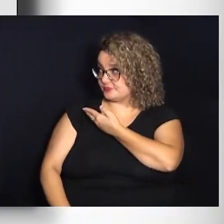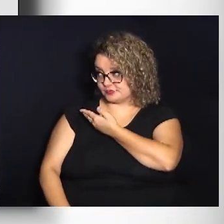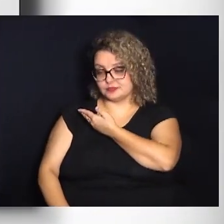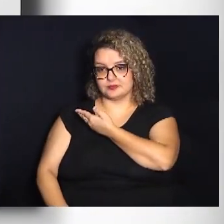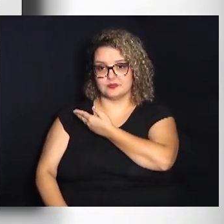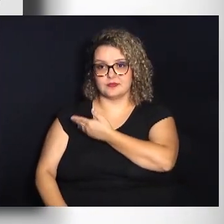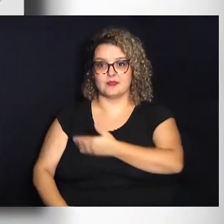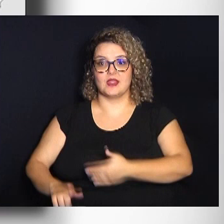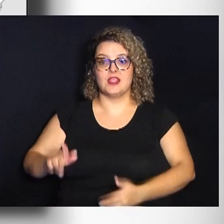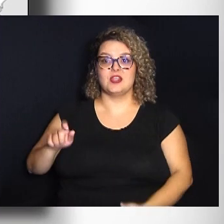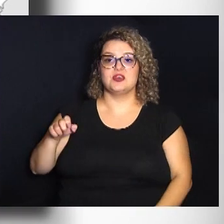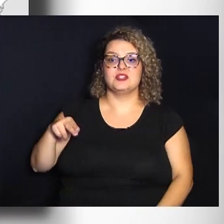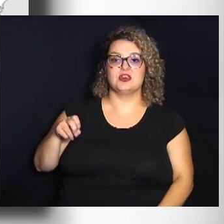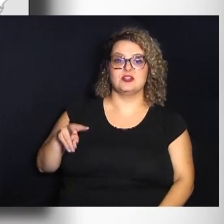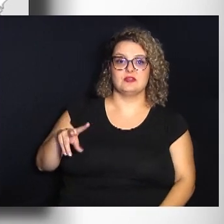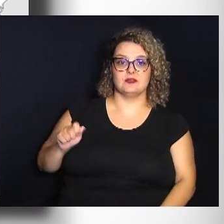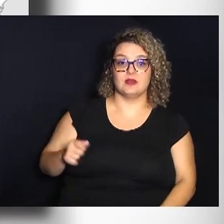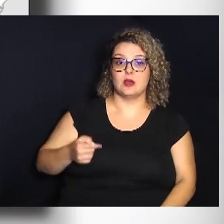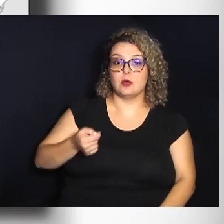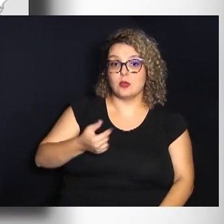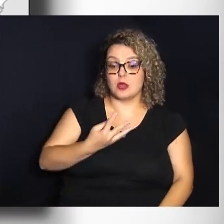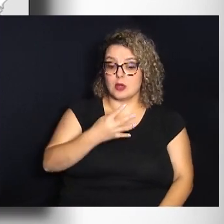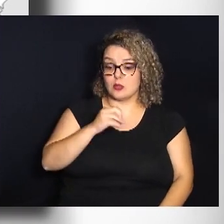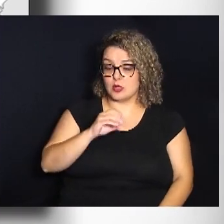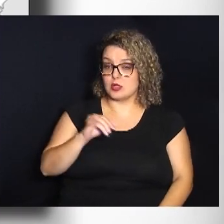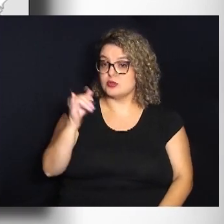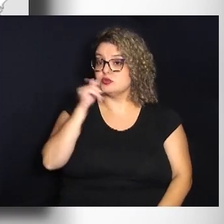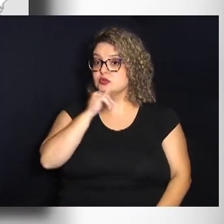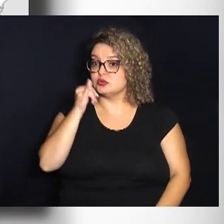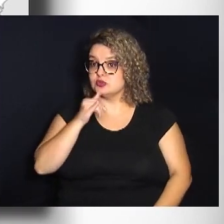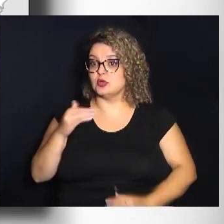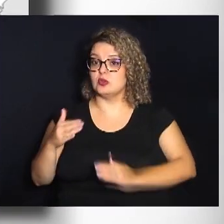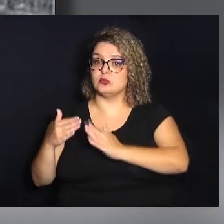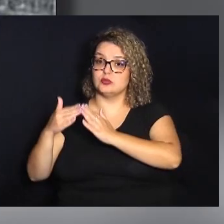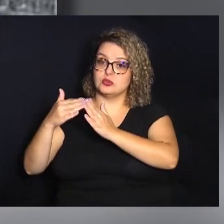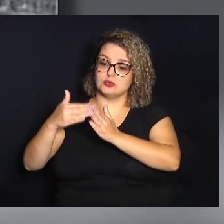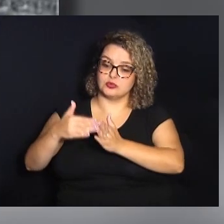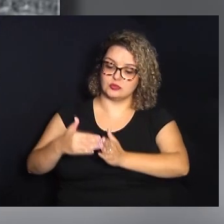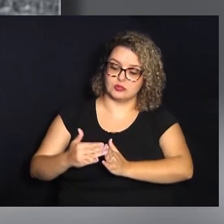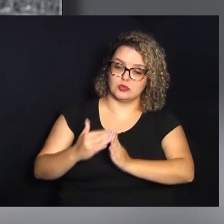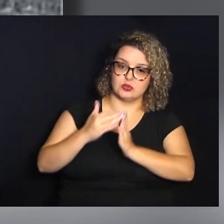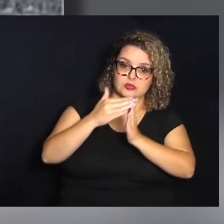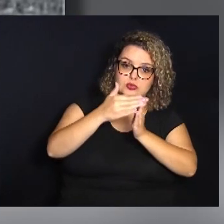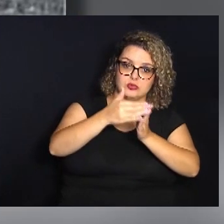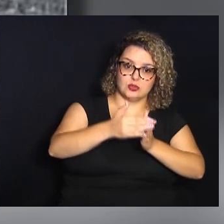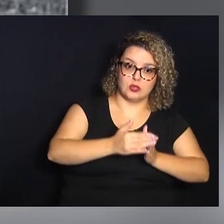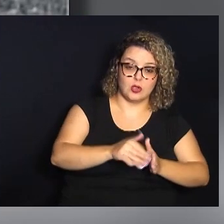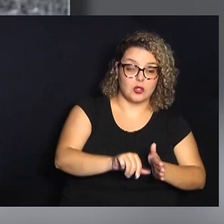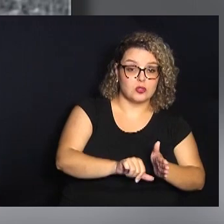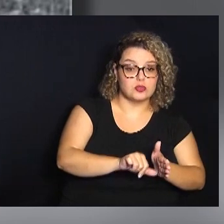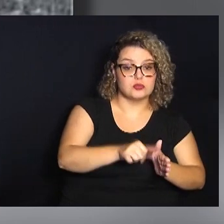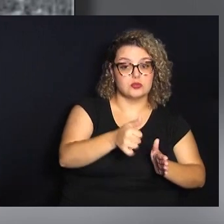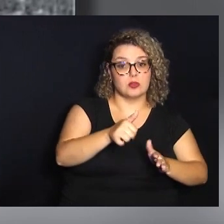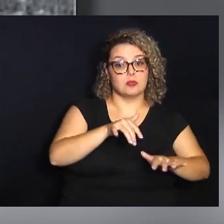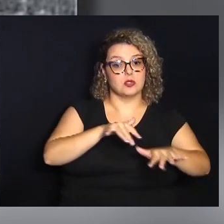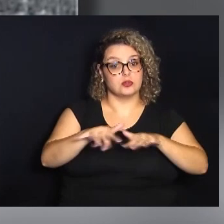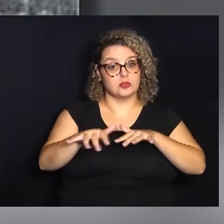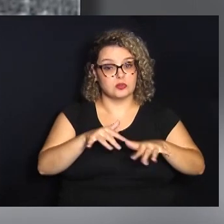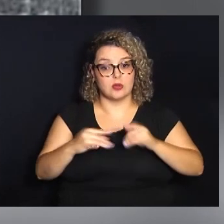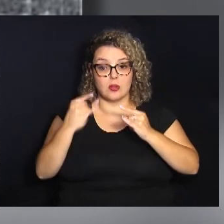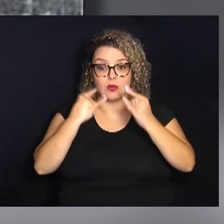saiu de Gênova, com quase 400 italianos a bordo. Eles foram pioneiros de um movimento que